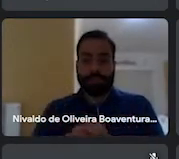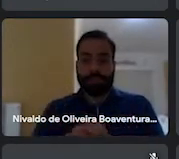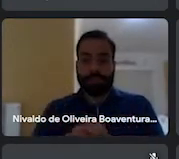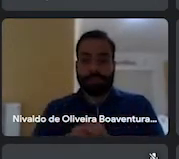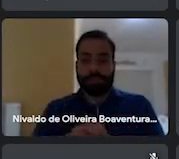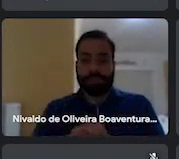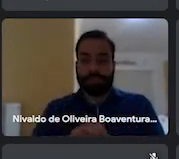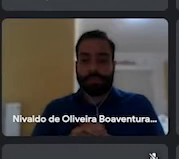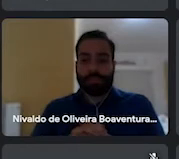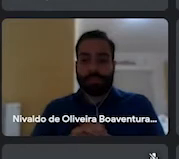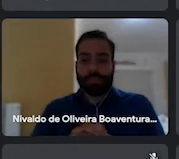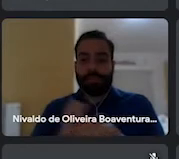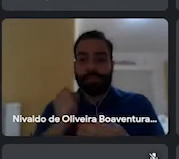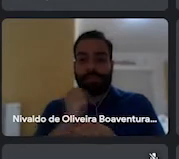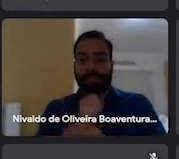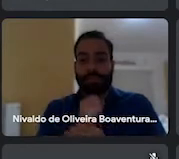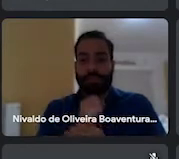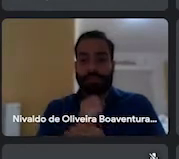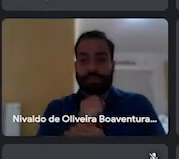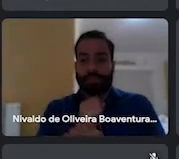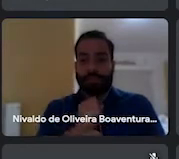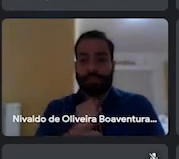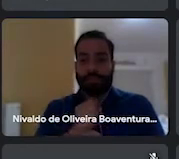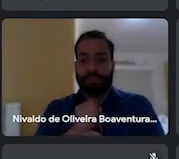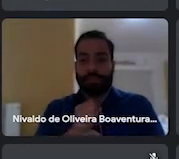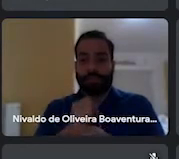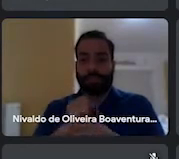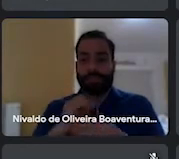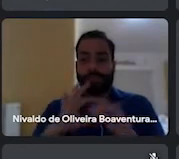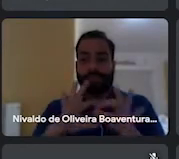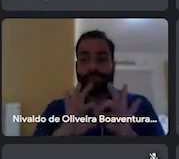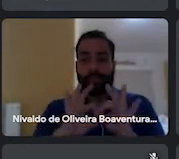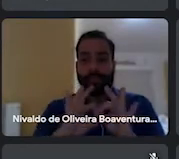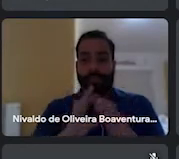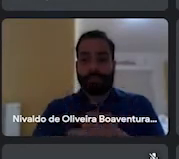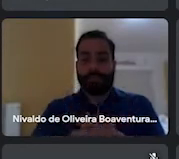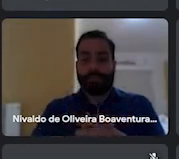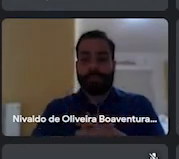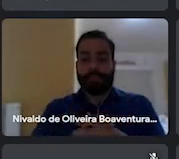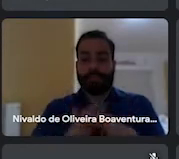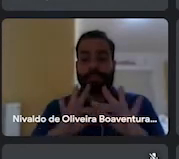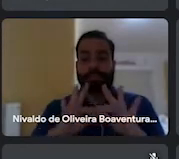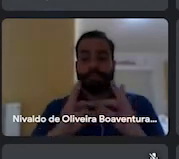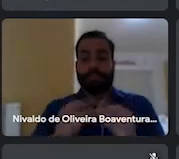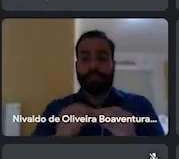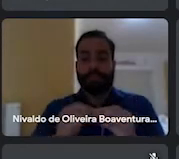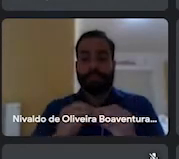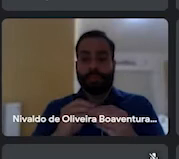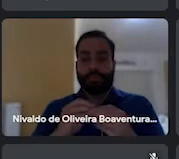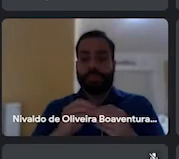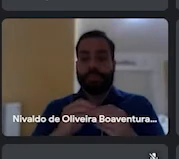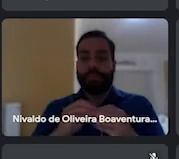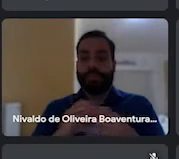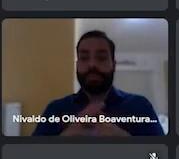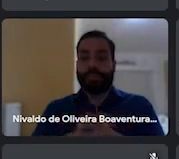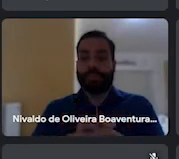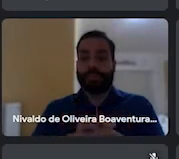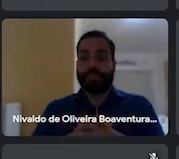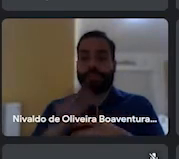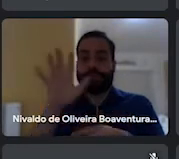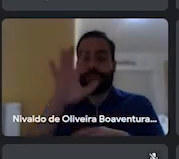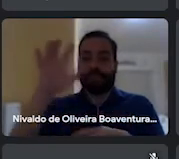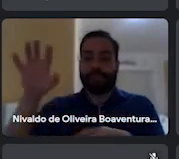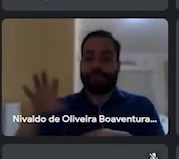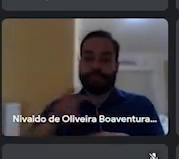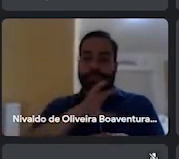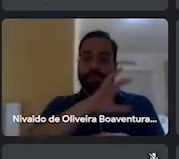de segurança que engloba todos os aspectos. Hoje, a